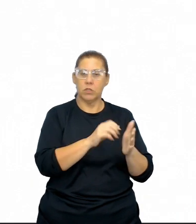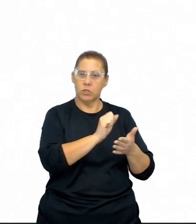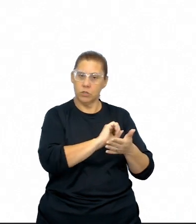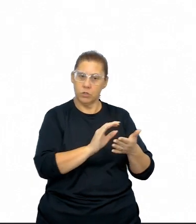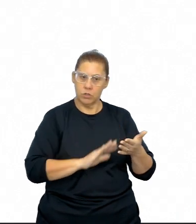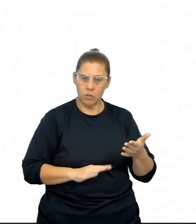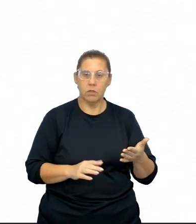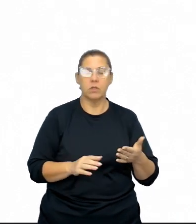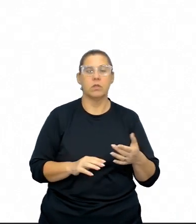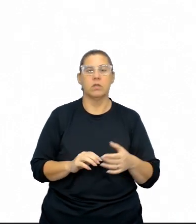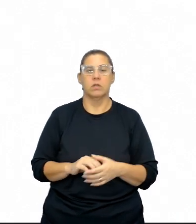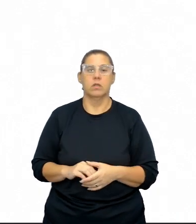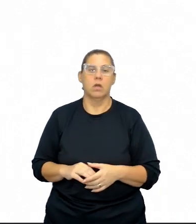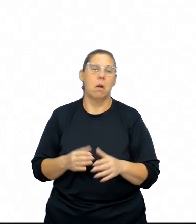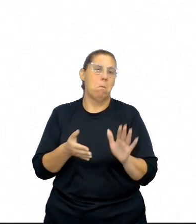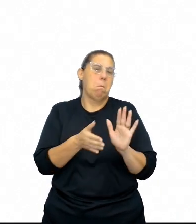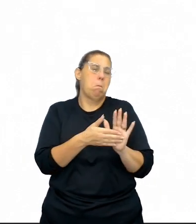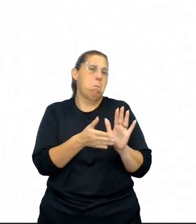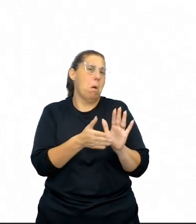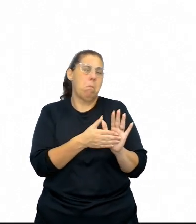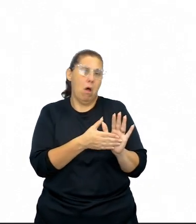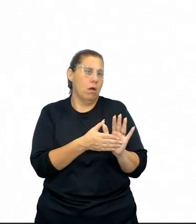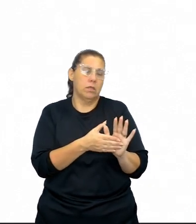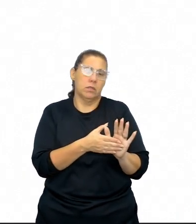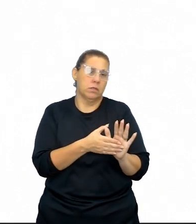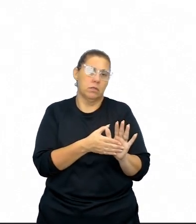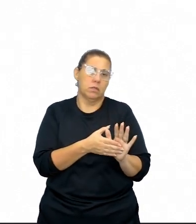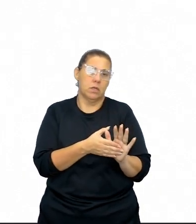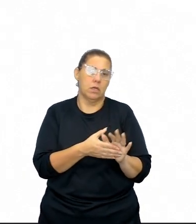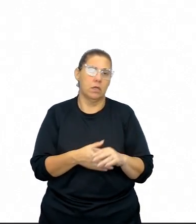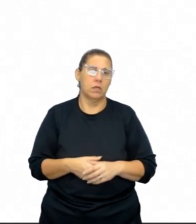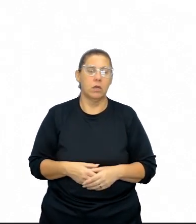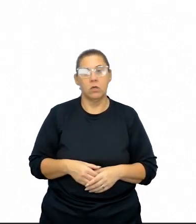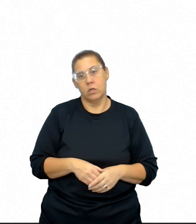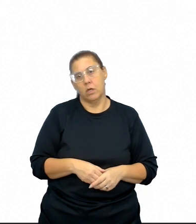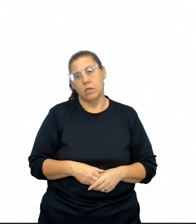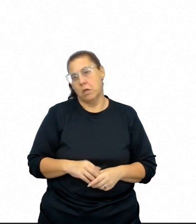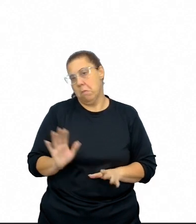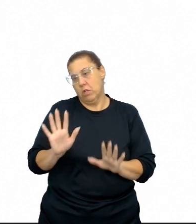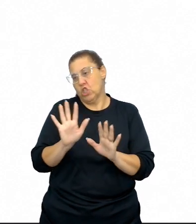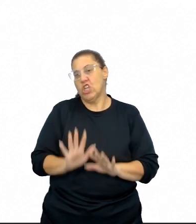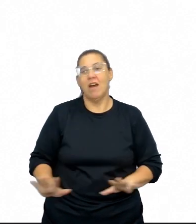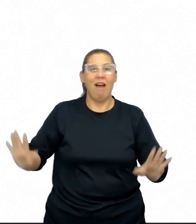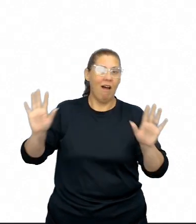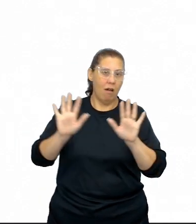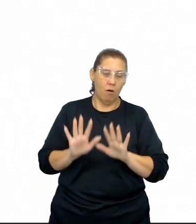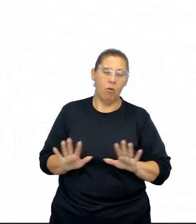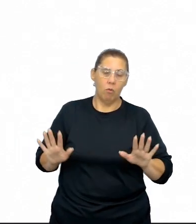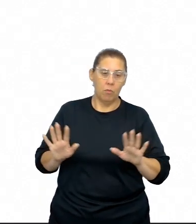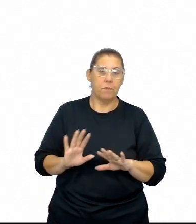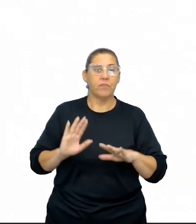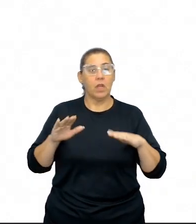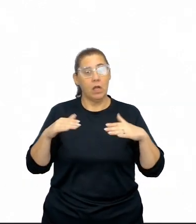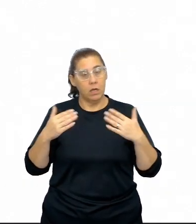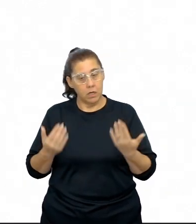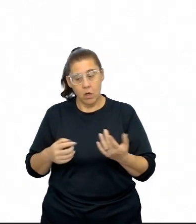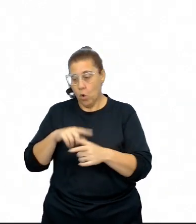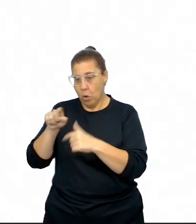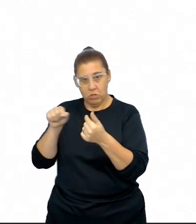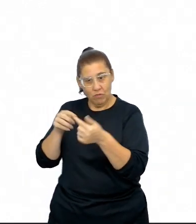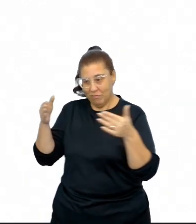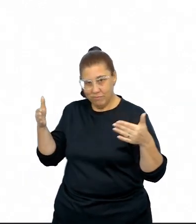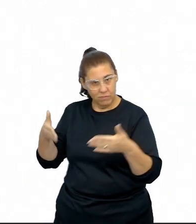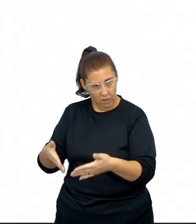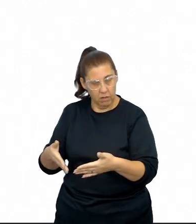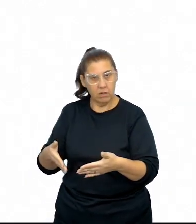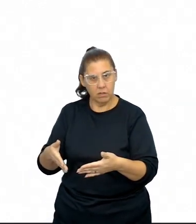que atinjam aí propostas, vamos dizer assim, né, como o próprio nome diz, mais gerais. Já os objetivos